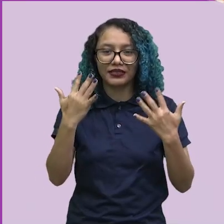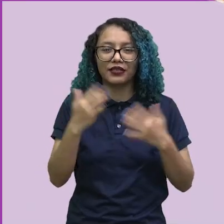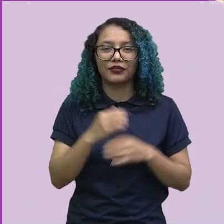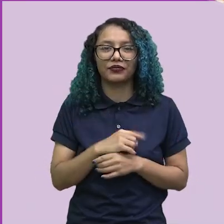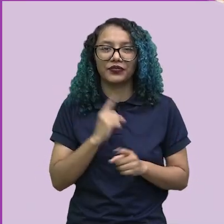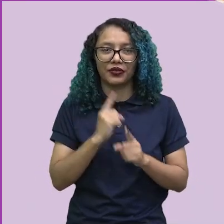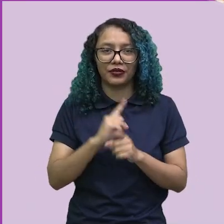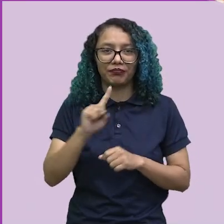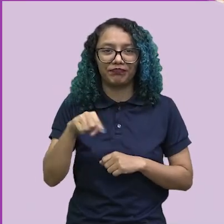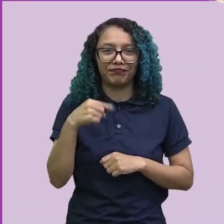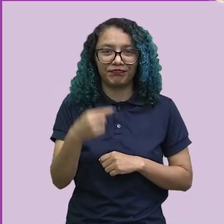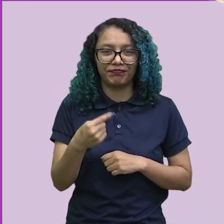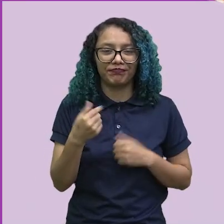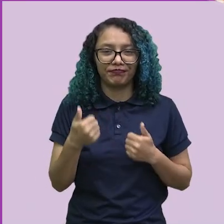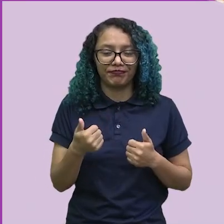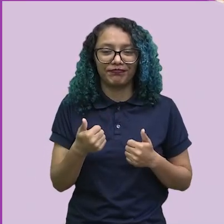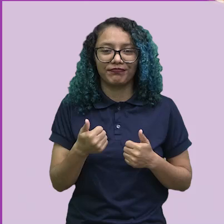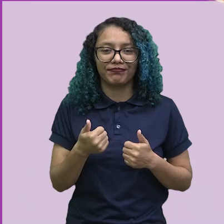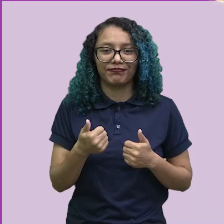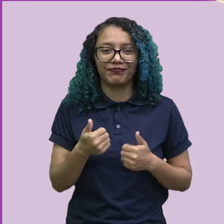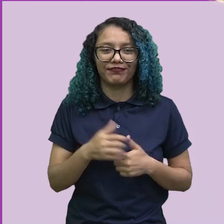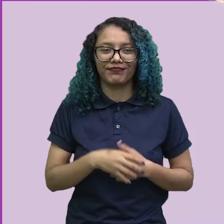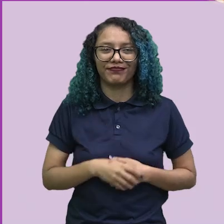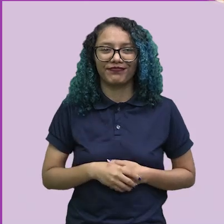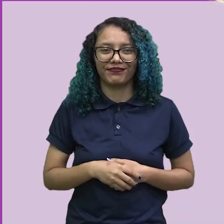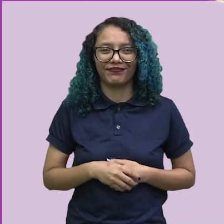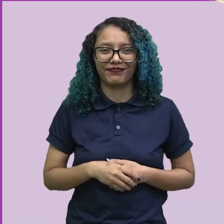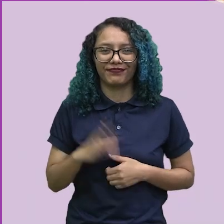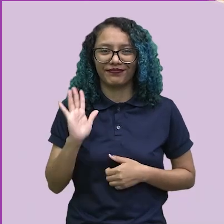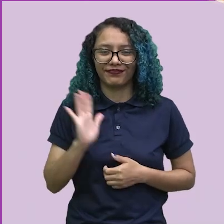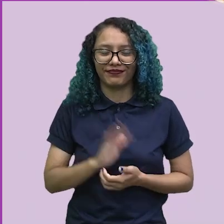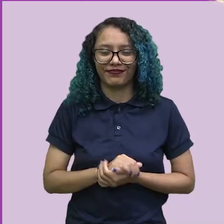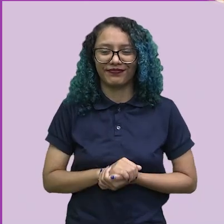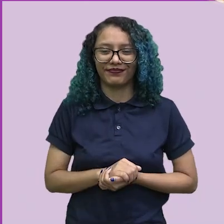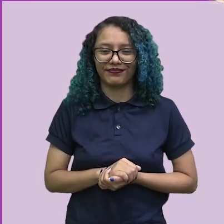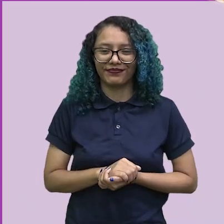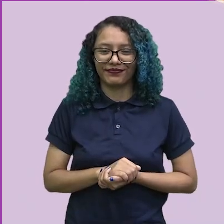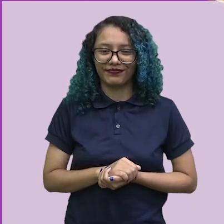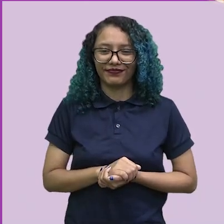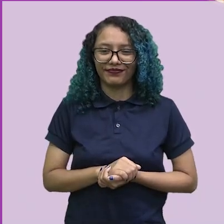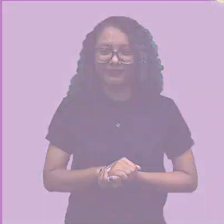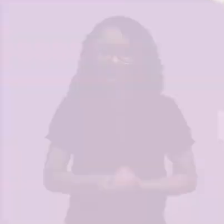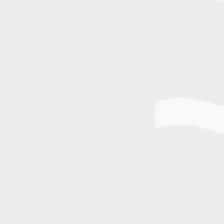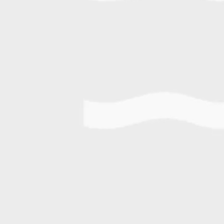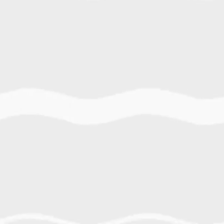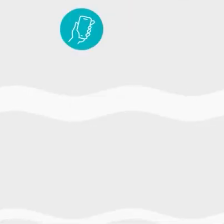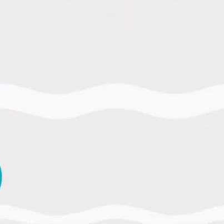sua atenção e a gente se encontra numa próxima oportunidade. Tchau, tchau, pessoal.